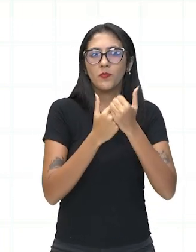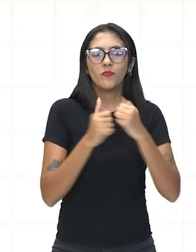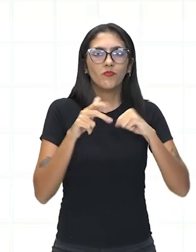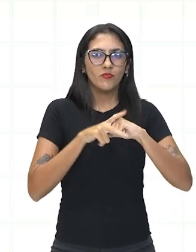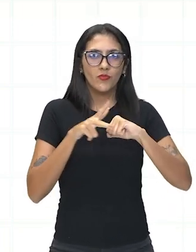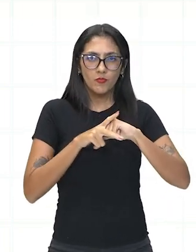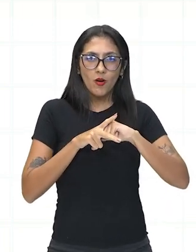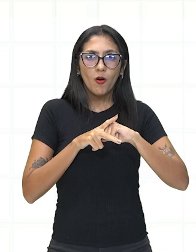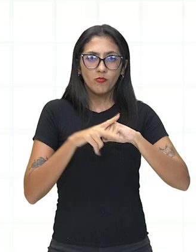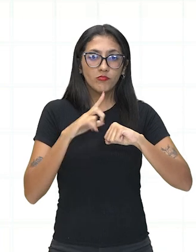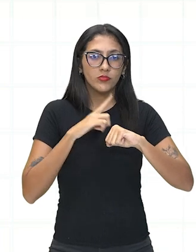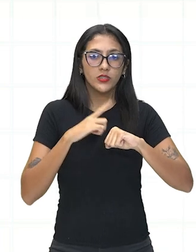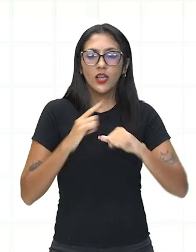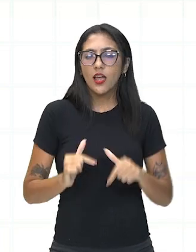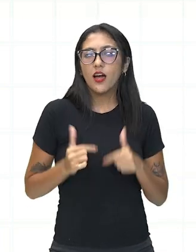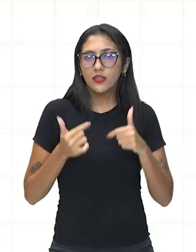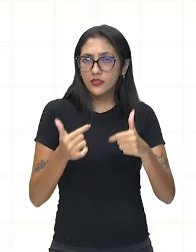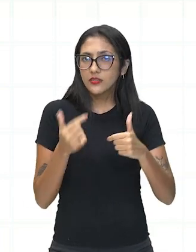Ride, dirigir.